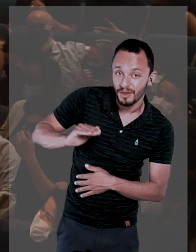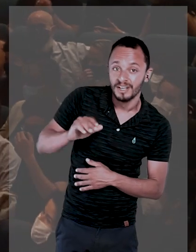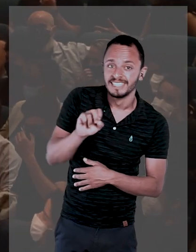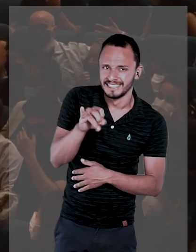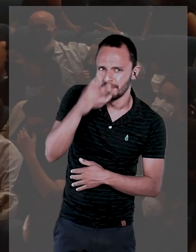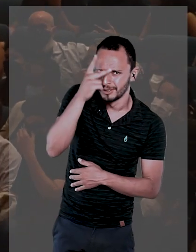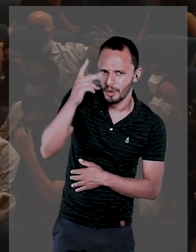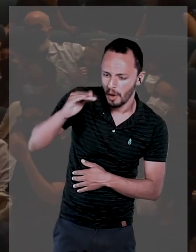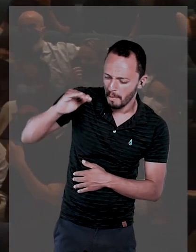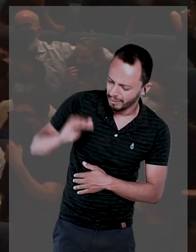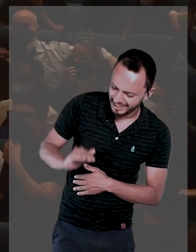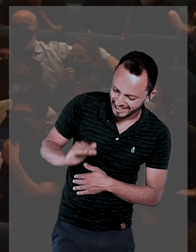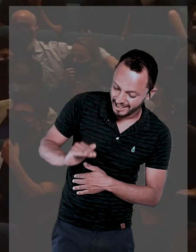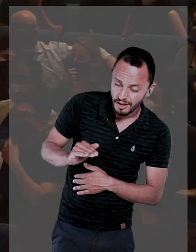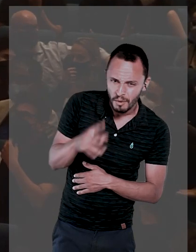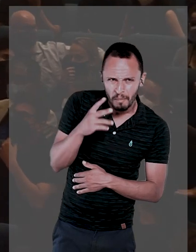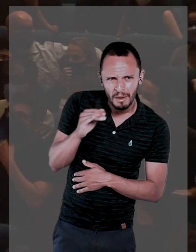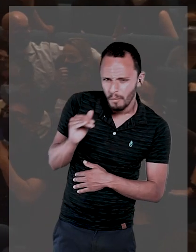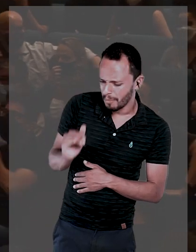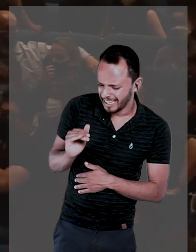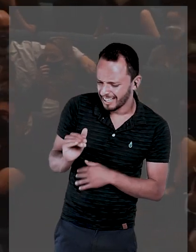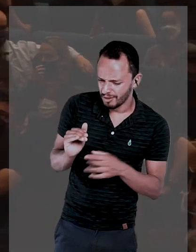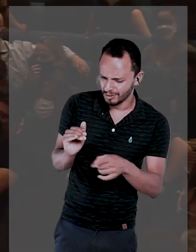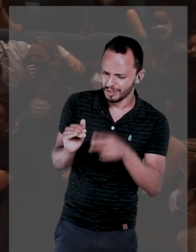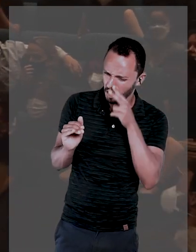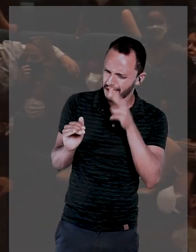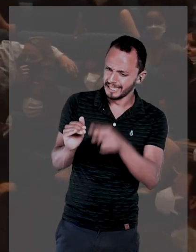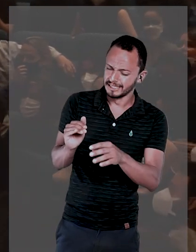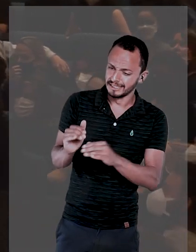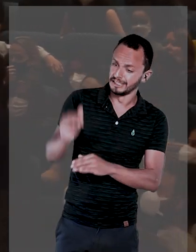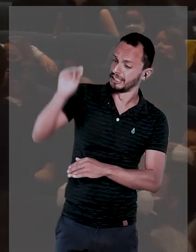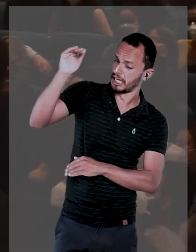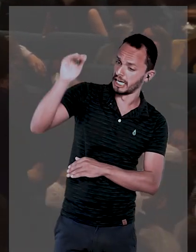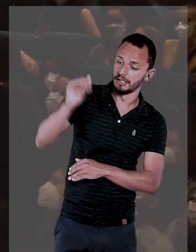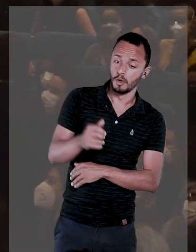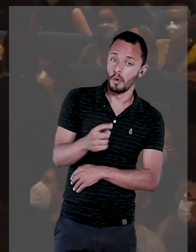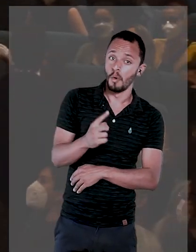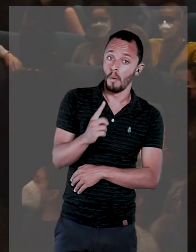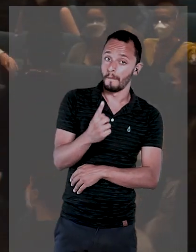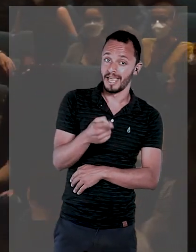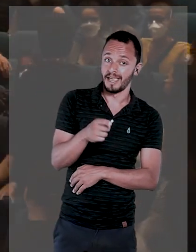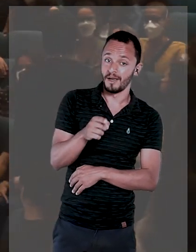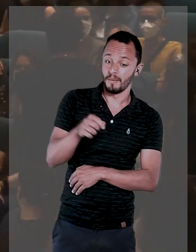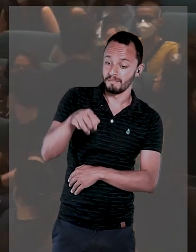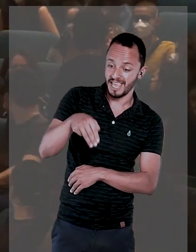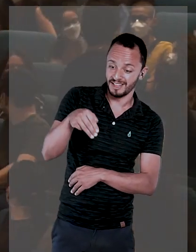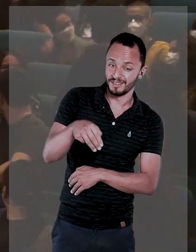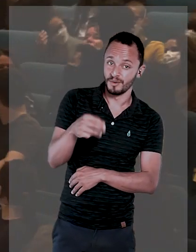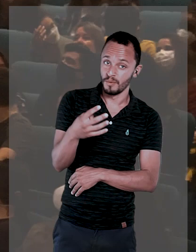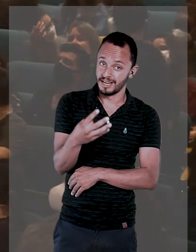Obrigado, meu amor. Você tem menos de 1,5 m? Ué, tem nada, você é enorme, eu estou vendo.